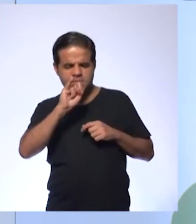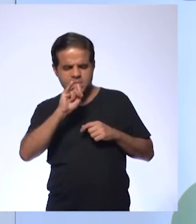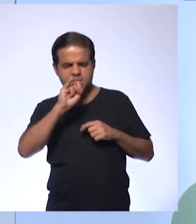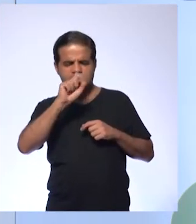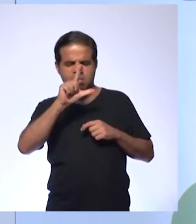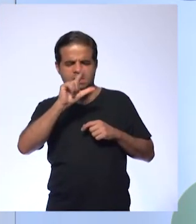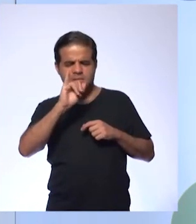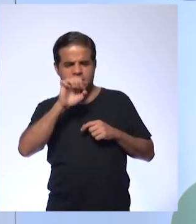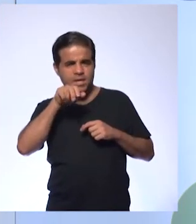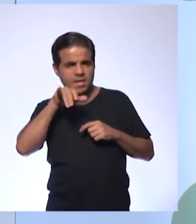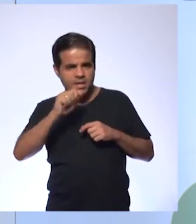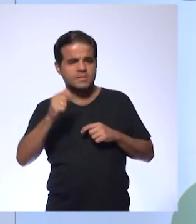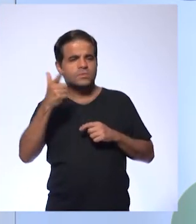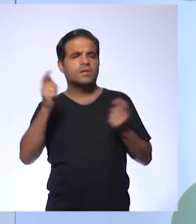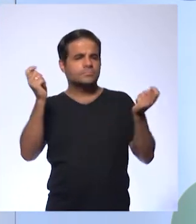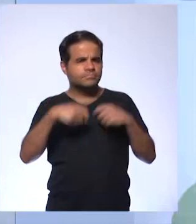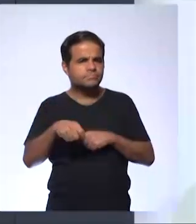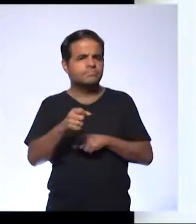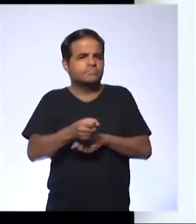socioemocional. Então, vamos lá?